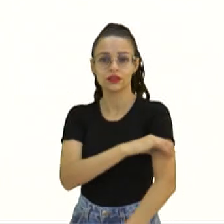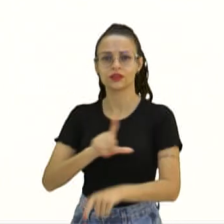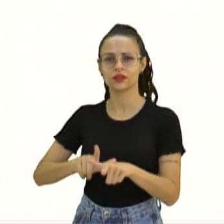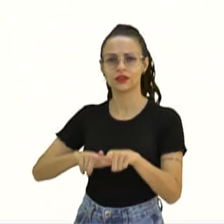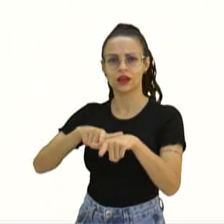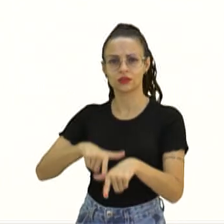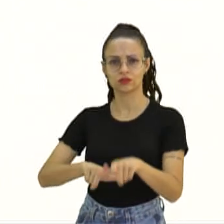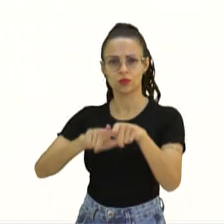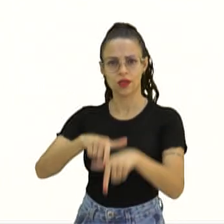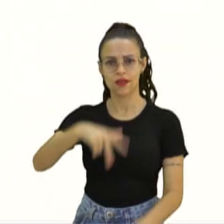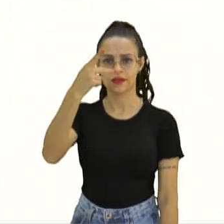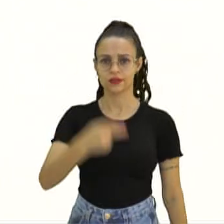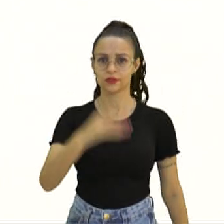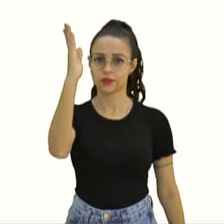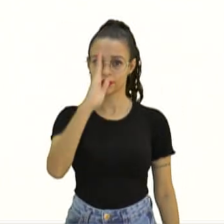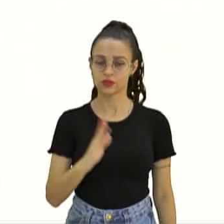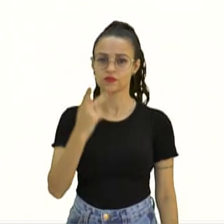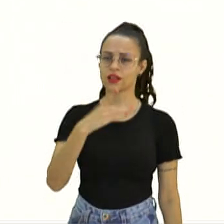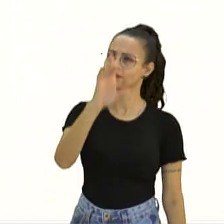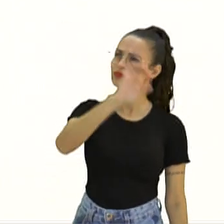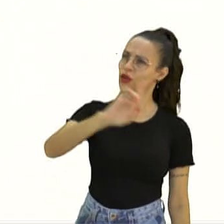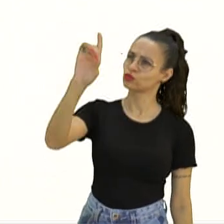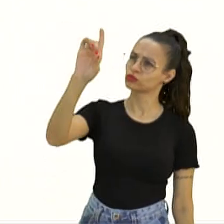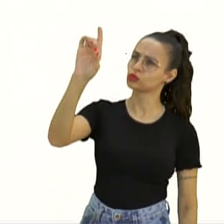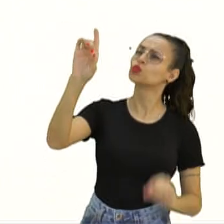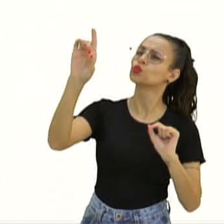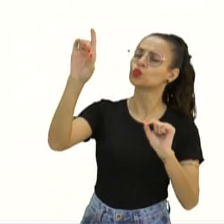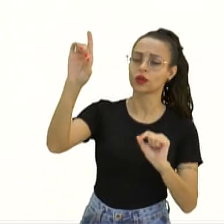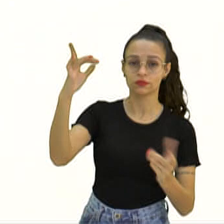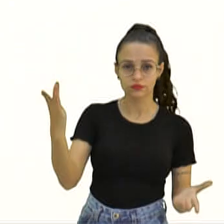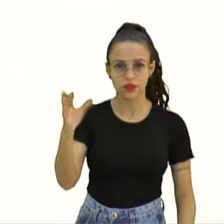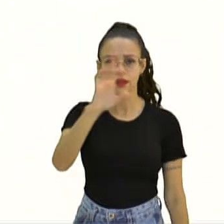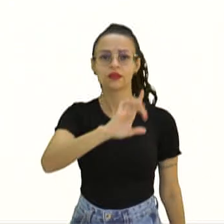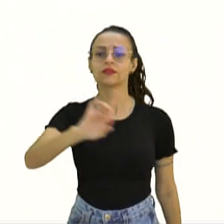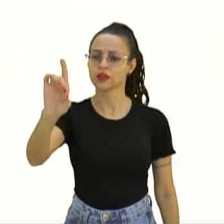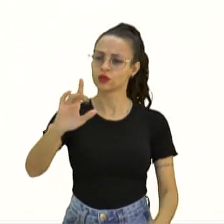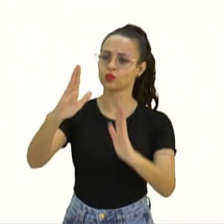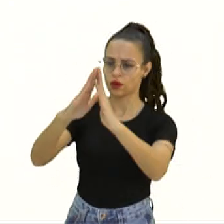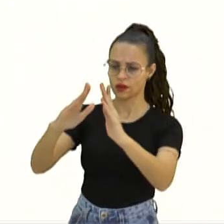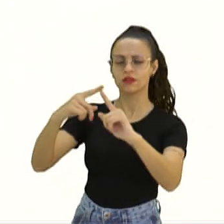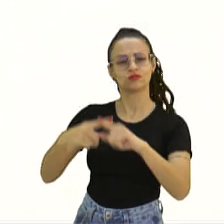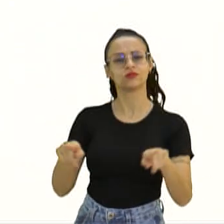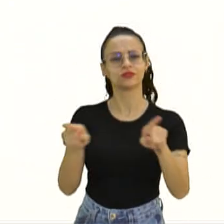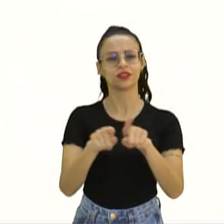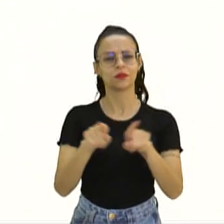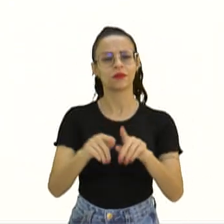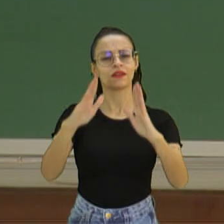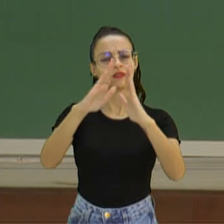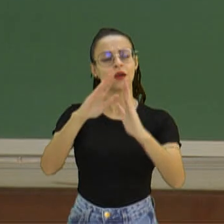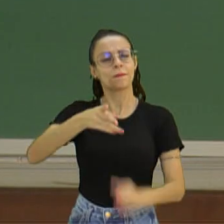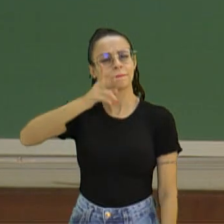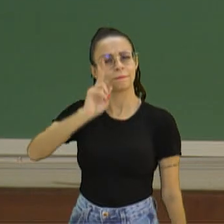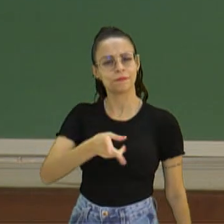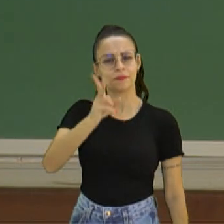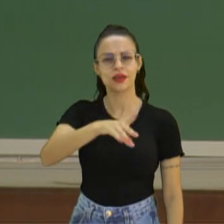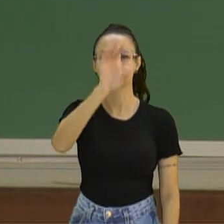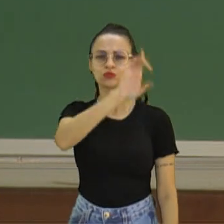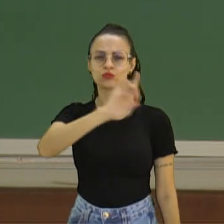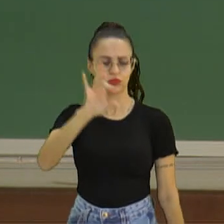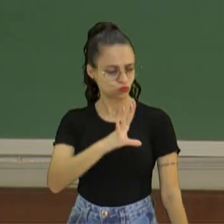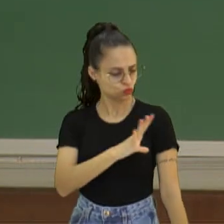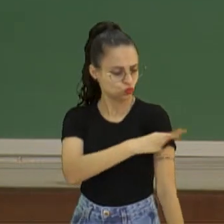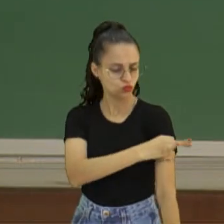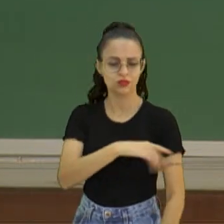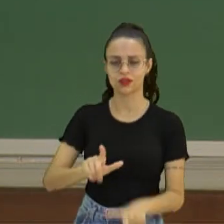Ela falou o seguinte Deus te interrogando o mesmo Deus da igreja é o mesmo Deus do Candomblé afinal de